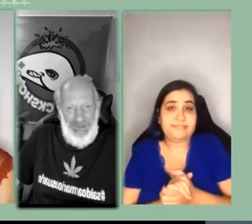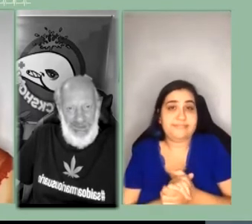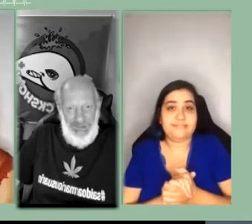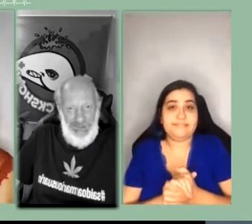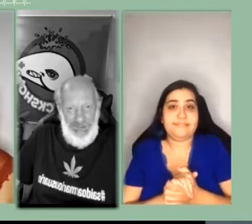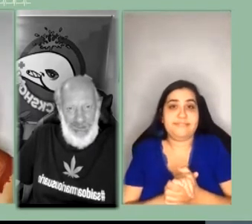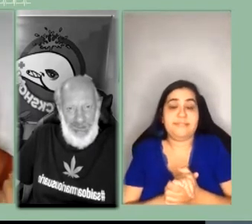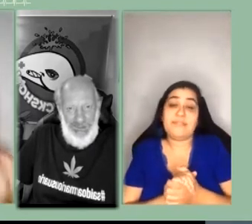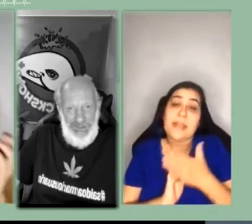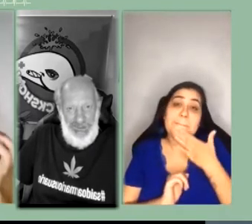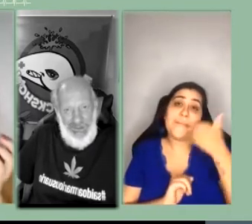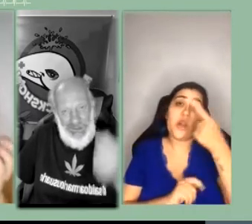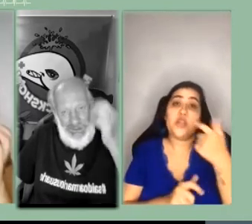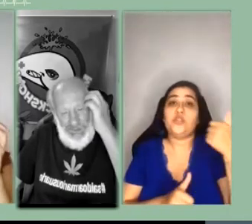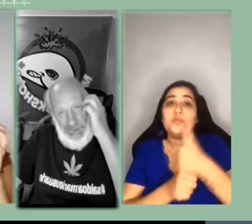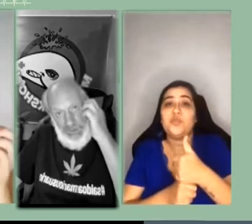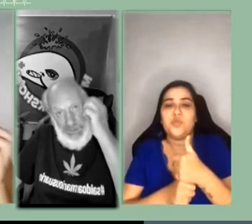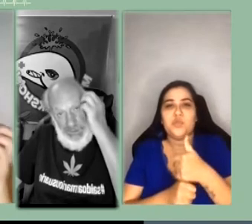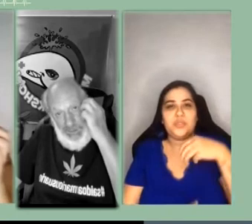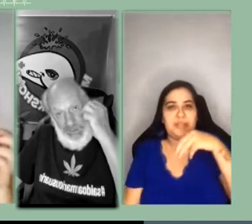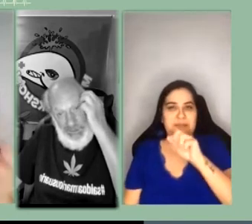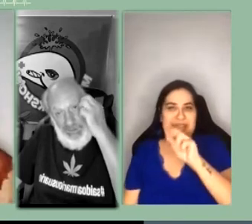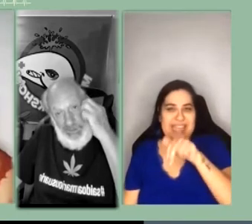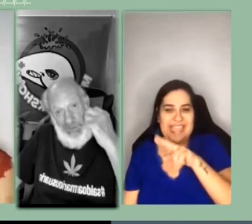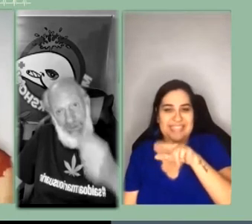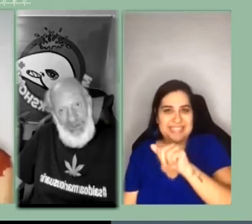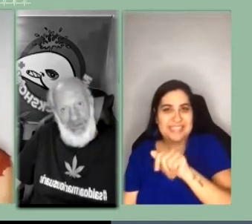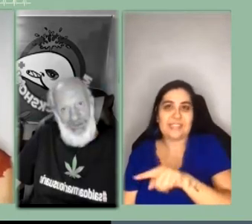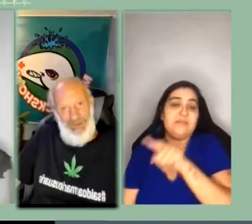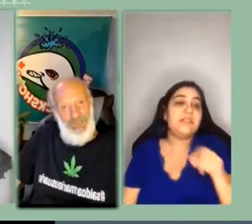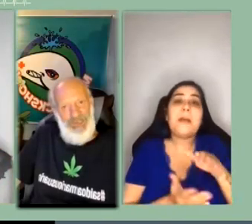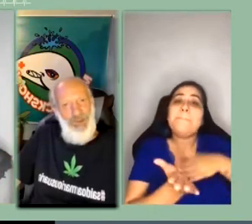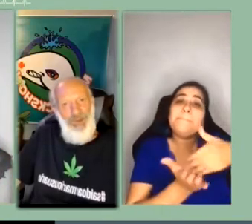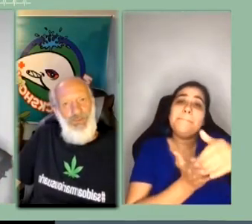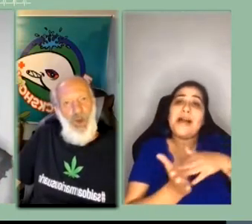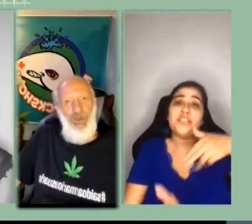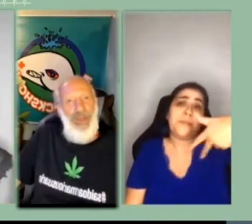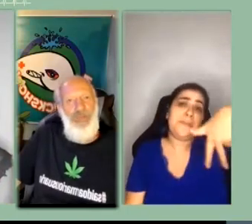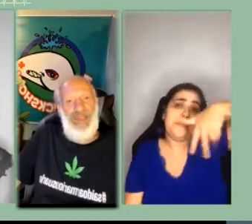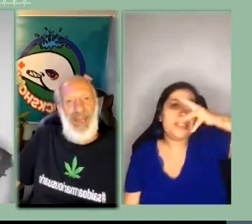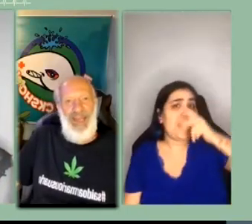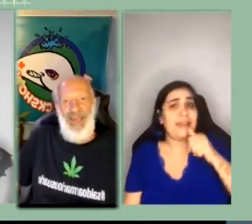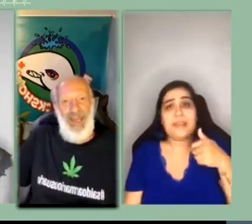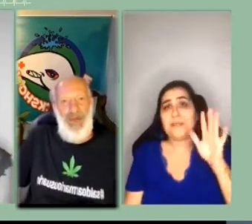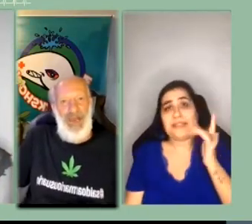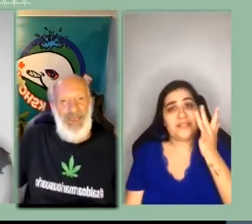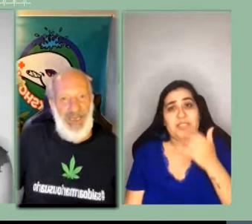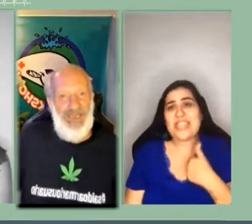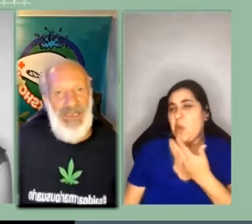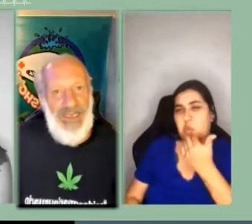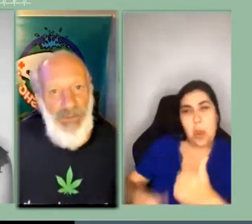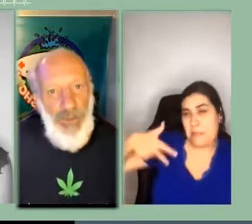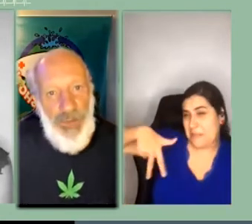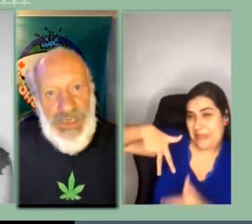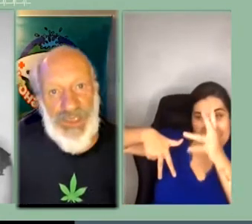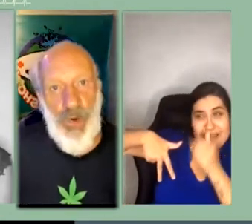é melhor você substituir a margarina pela pasta de pé de galinha, que é mais saudável. Perfeito. Eu não como nem pé de galinha, nem margarina.